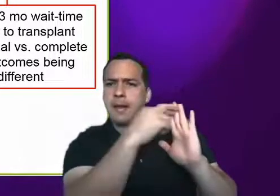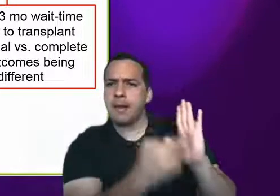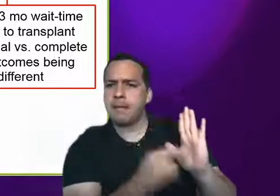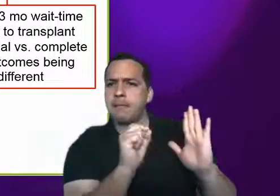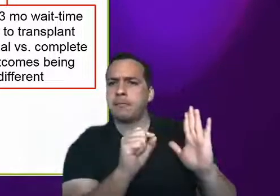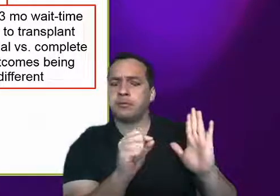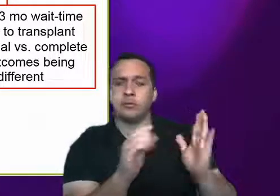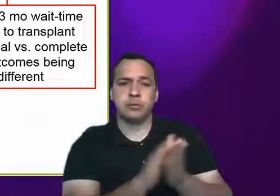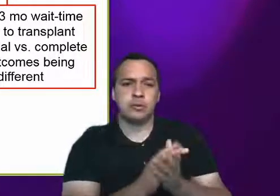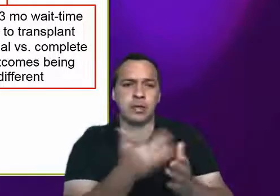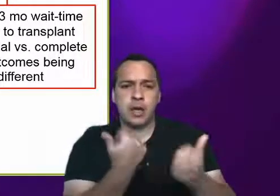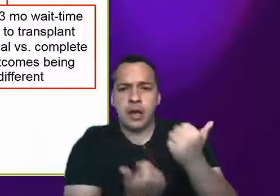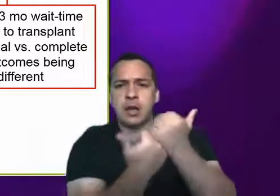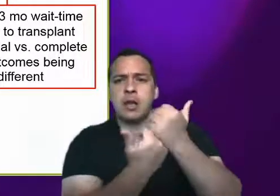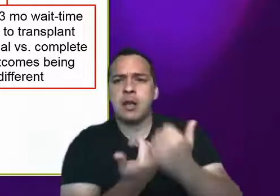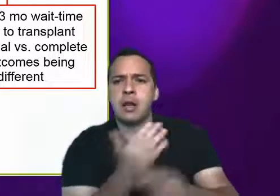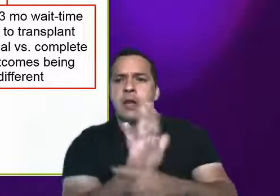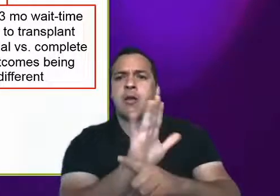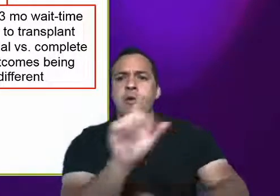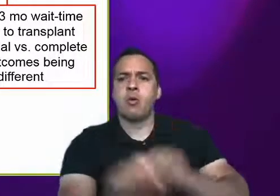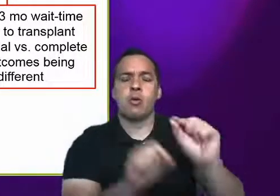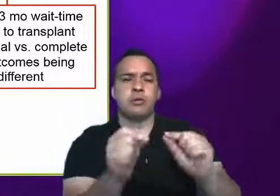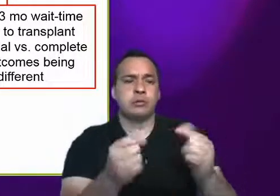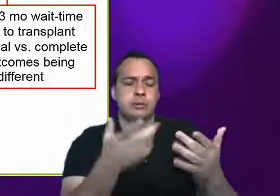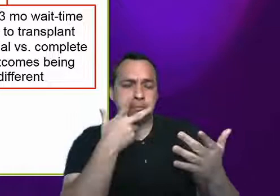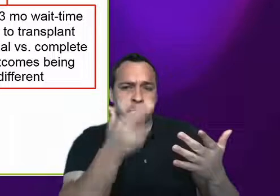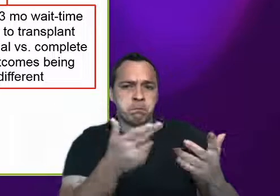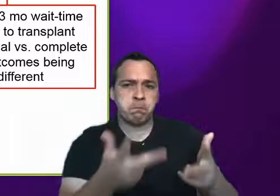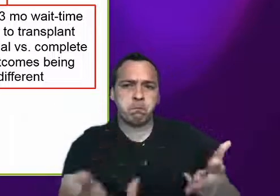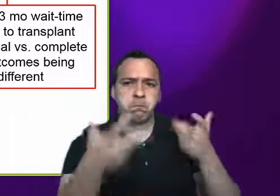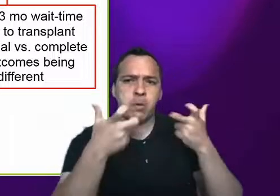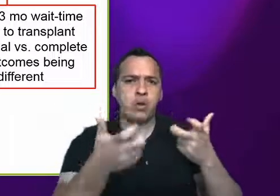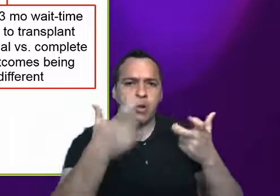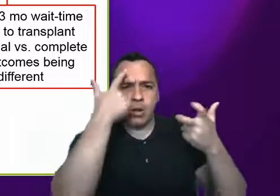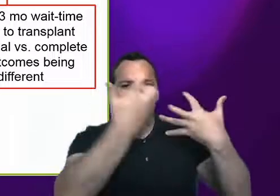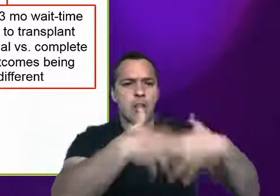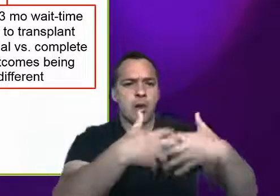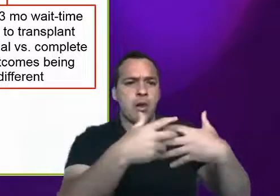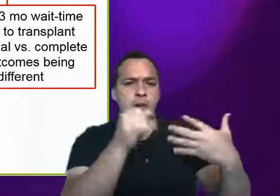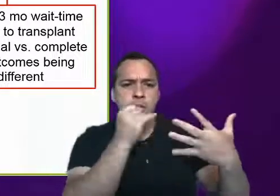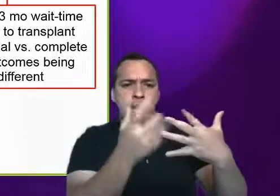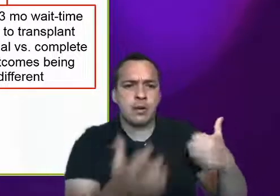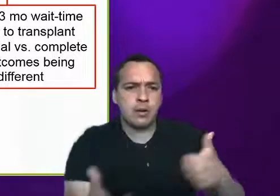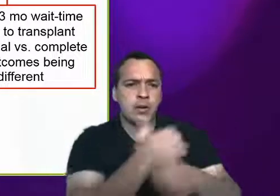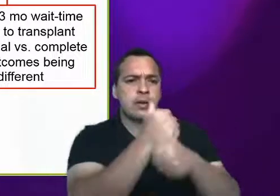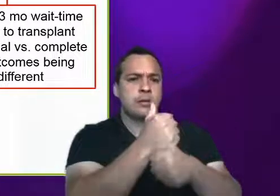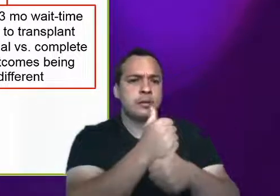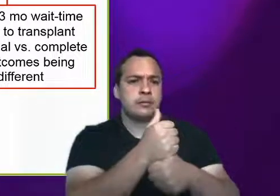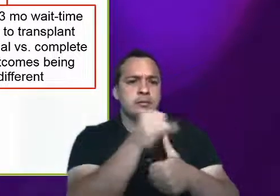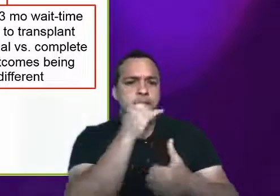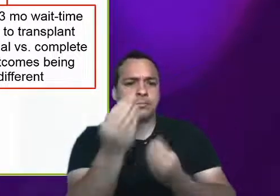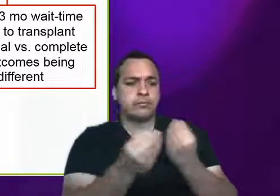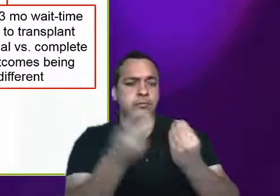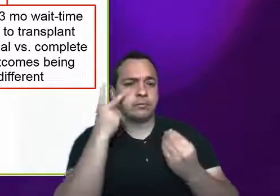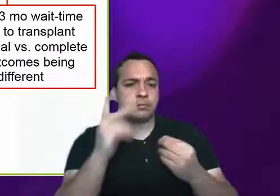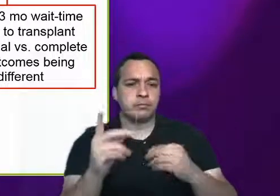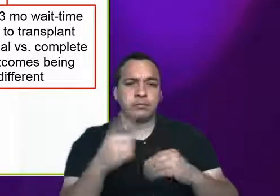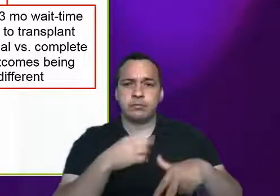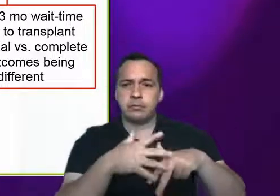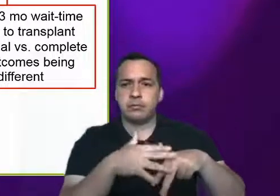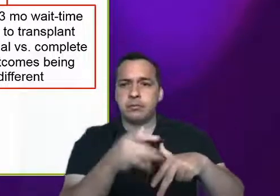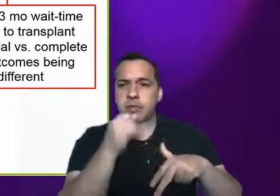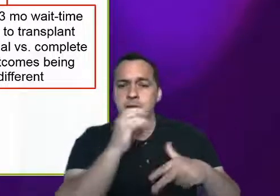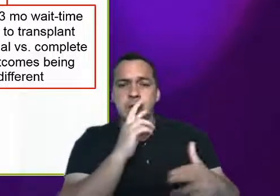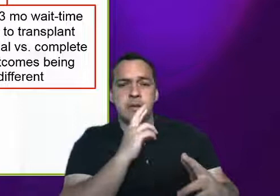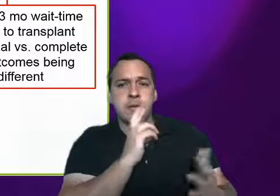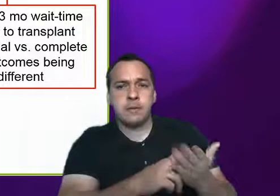protocolo podem nos ajudar a, digamos assim, pensar na prioridade desses pacientes com